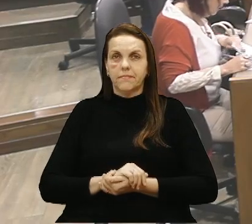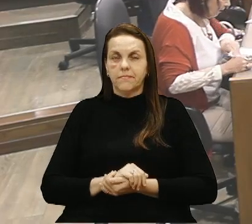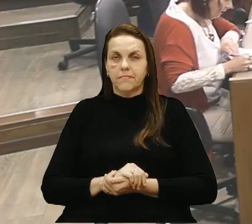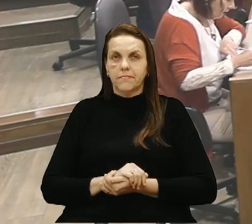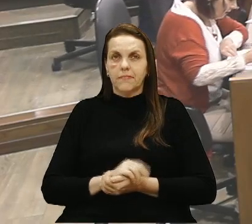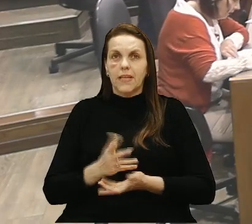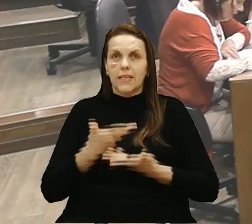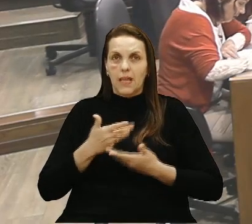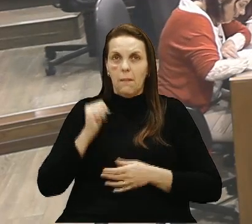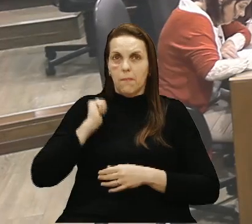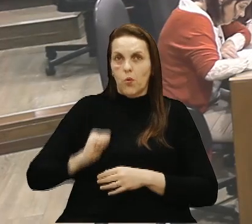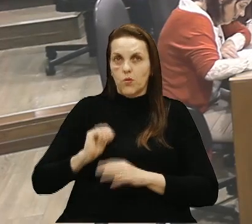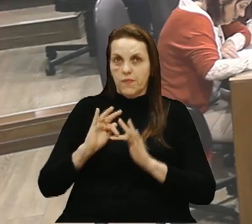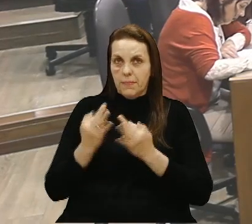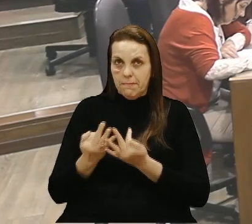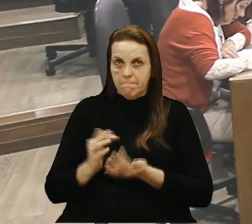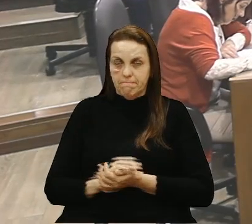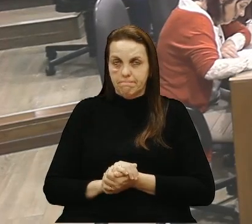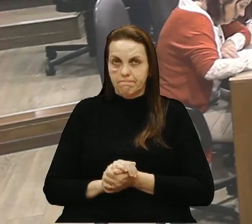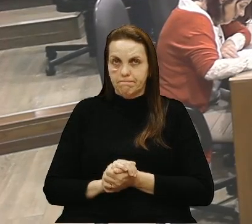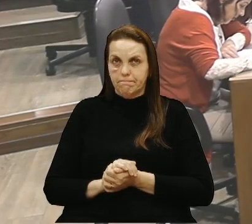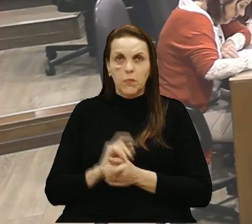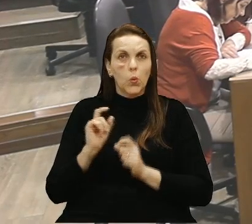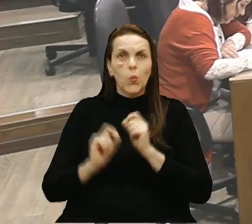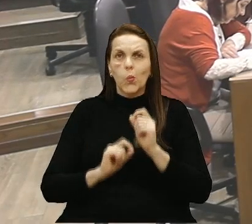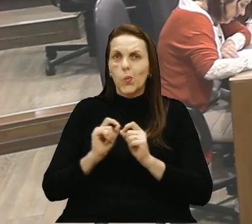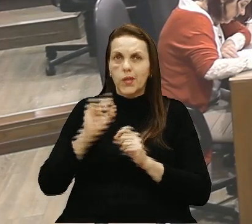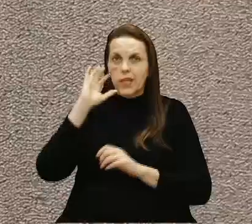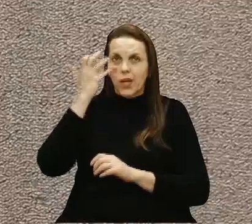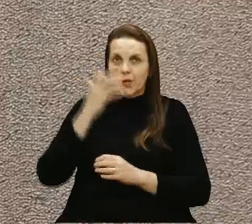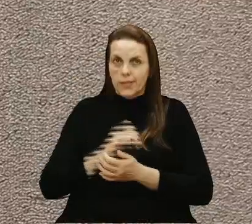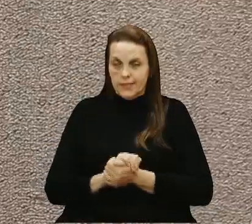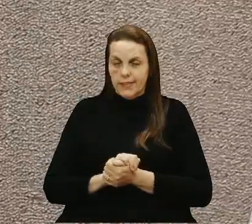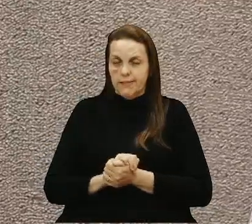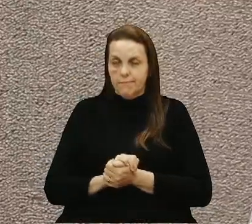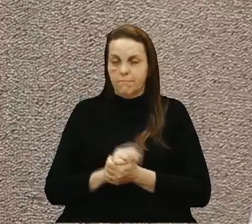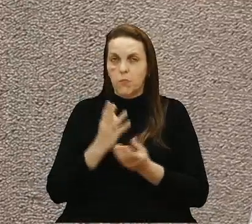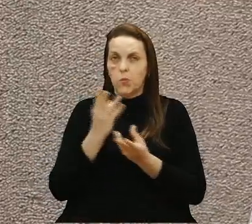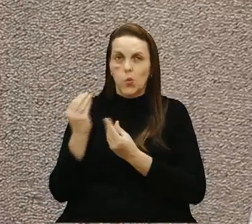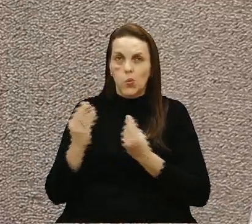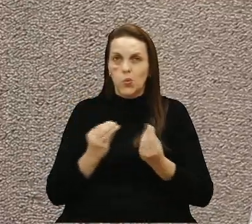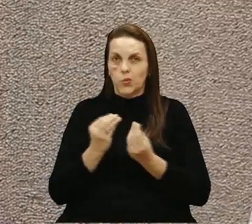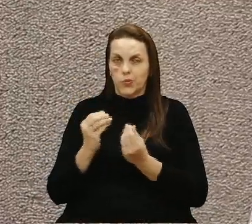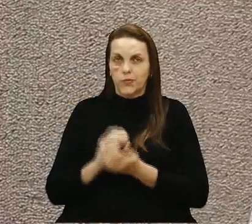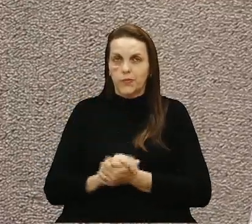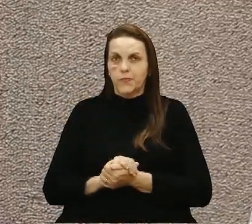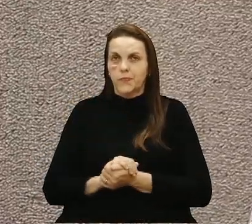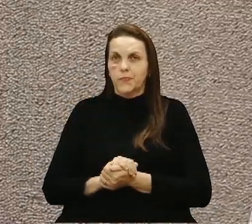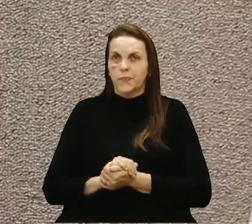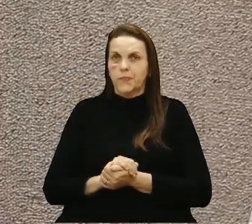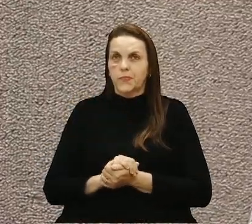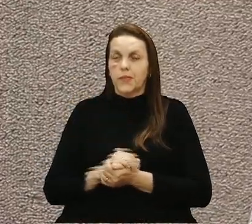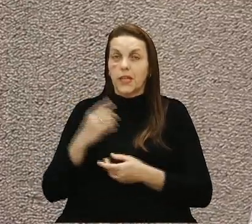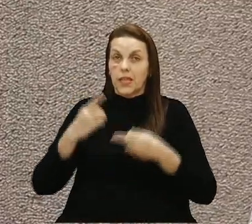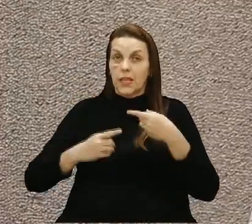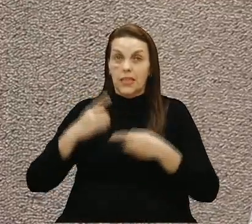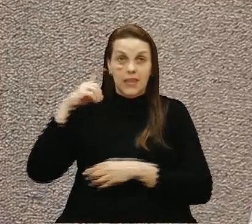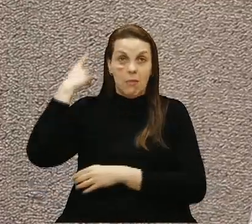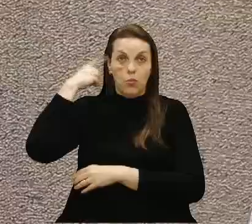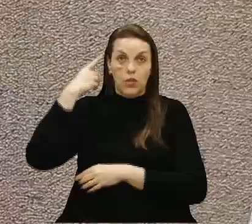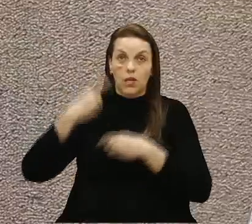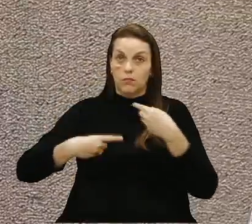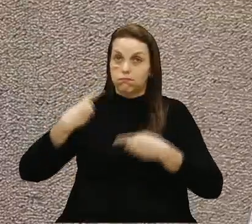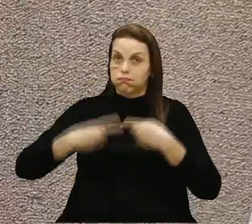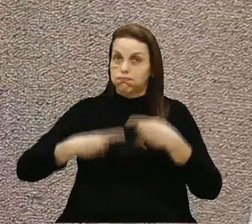receberem o Bolsa Família. O que está acontecendo em muitos casos, né? Isso os deputados estavam debatendo sobre esse